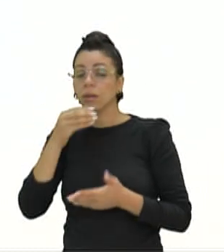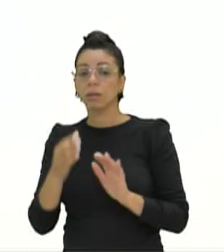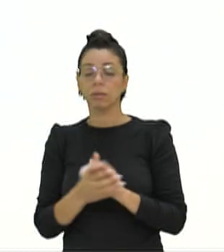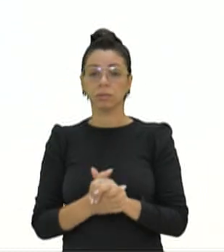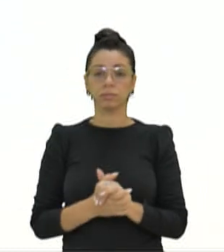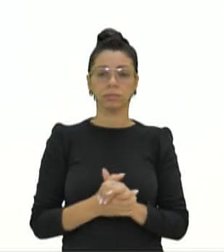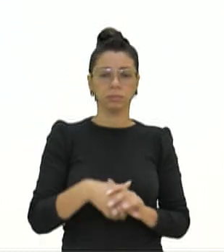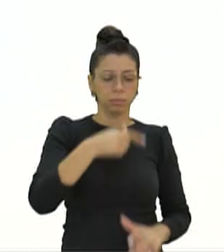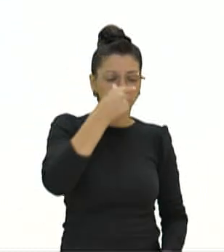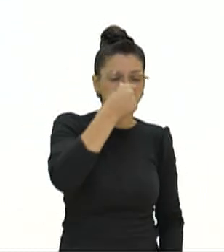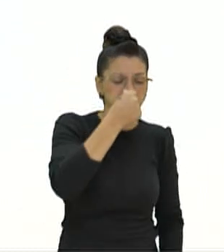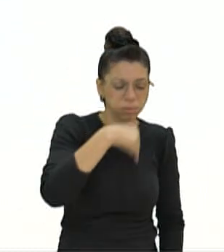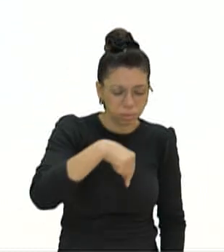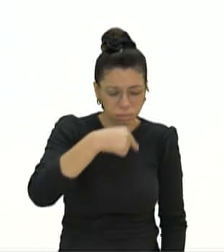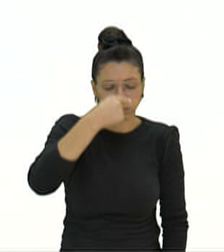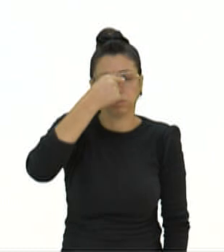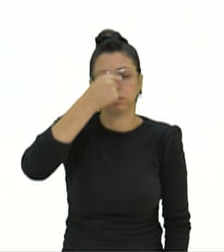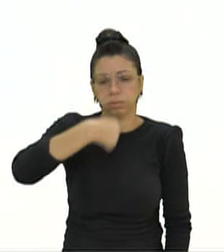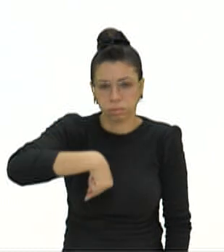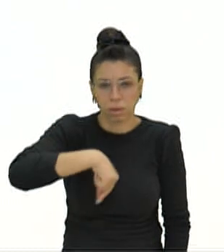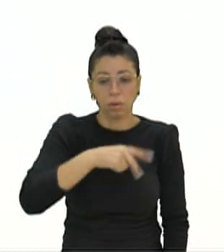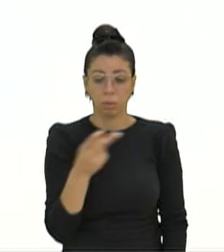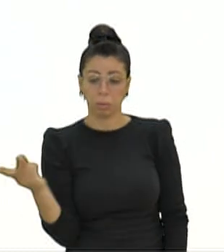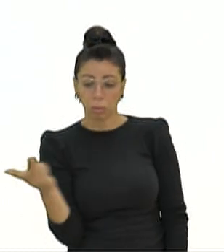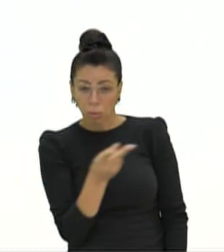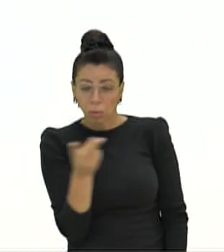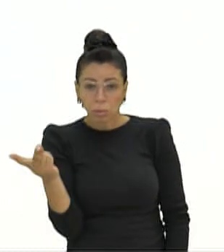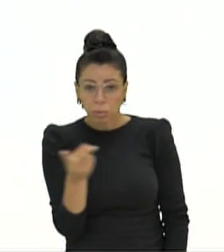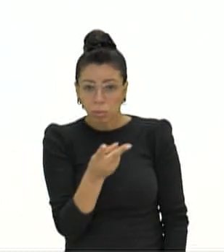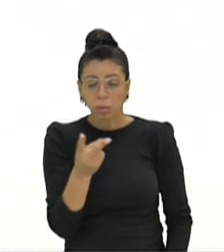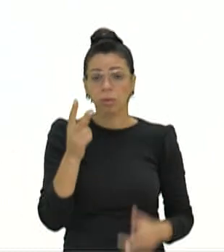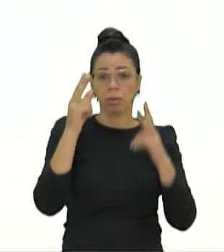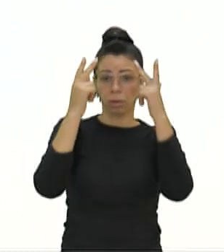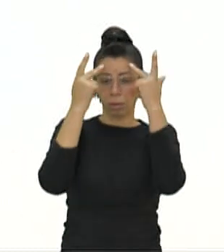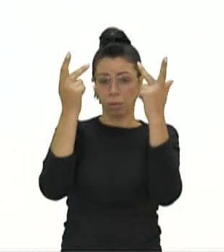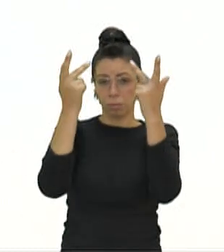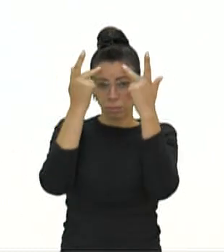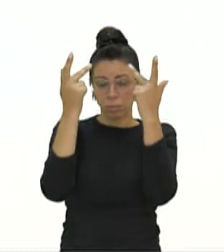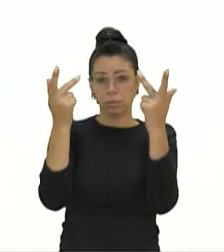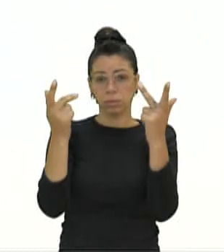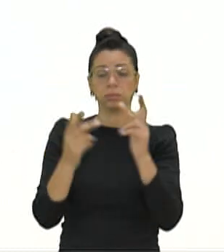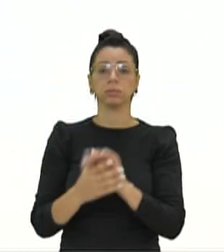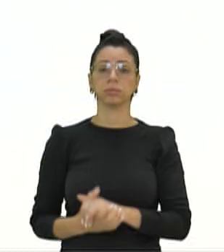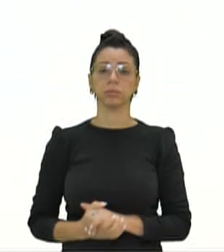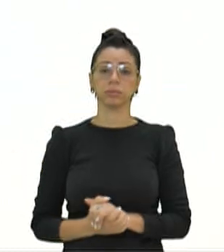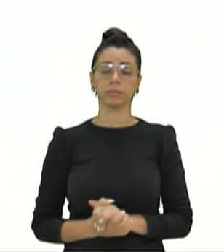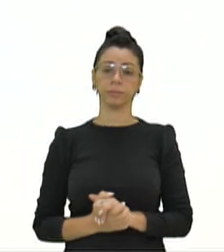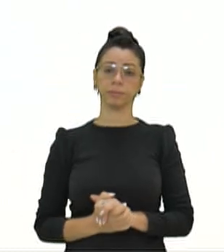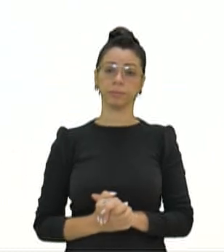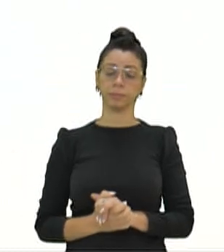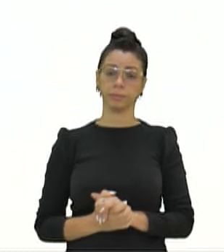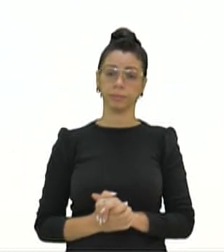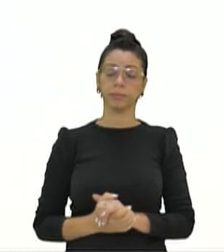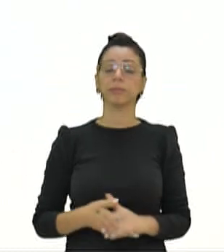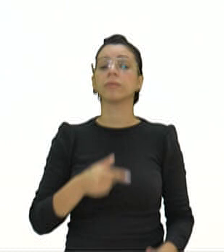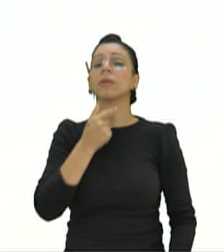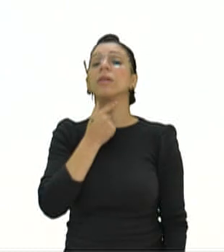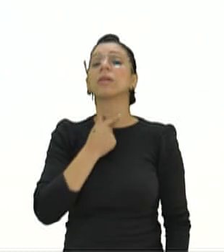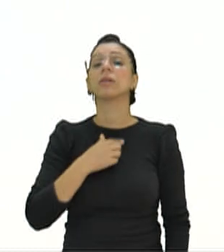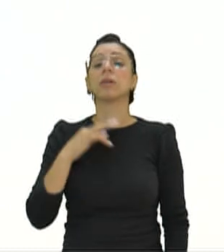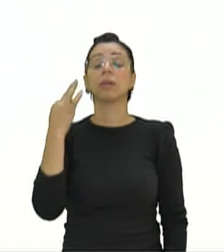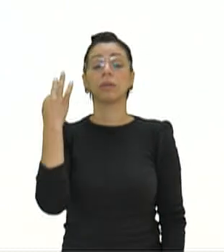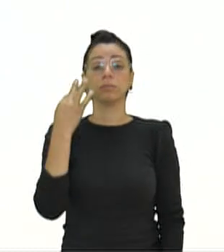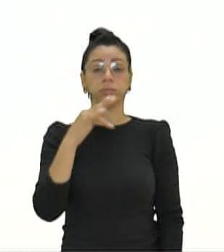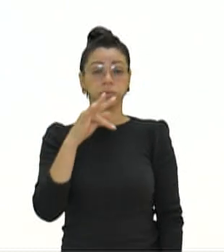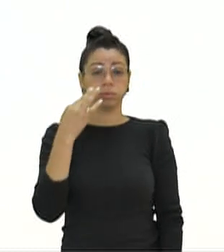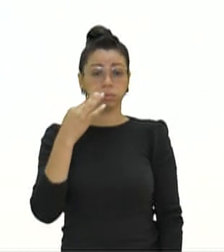nariz escorrendo, é comum no resfriado, na gripe pode acontecer também ou não. E quanto à dor de garganta, na